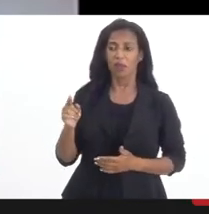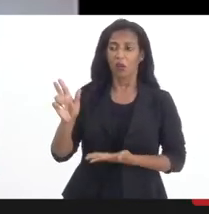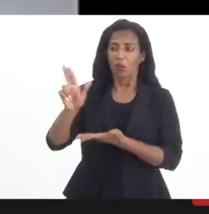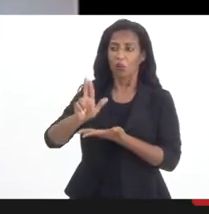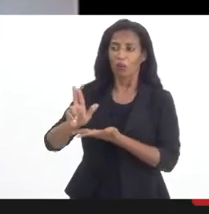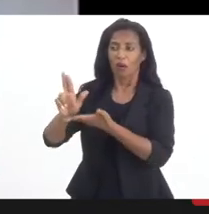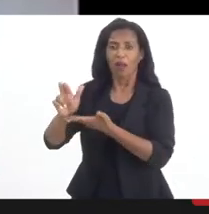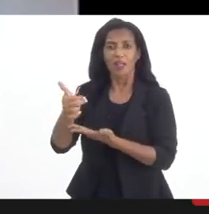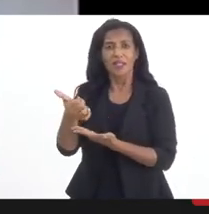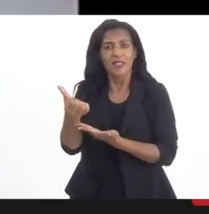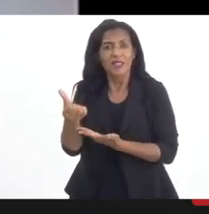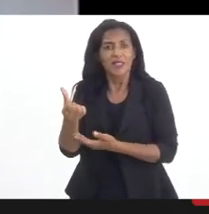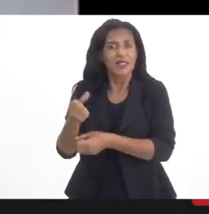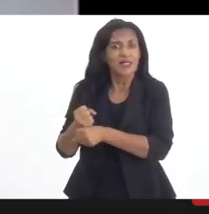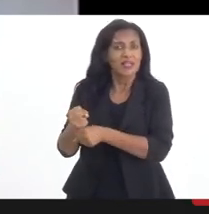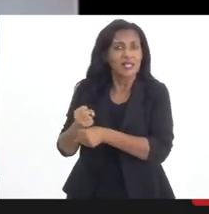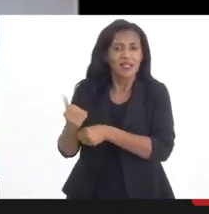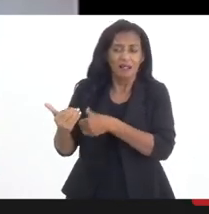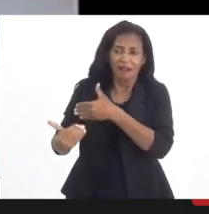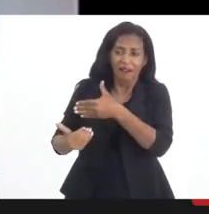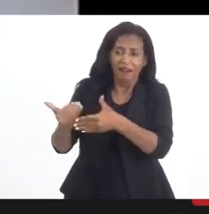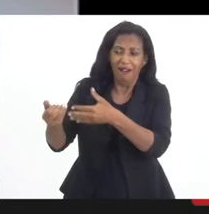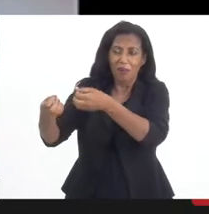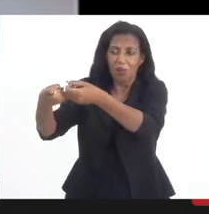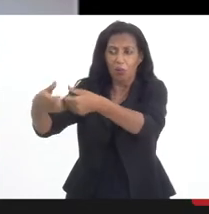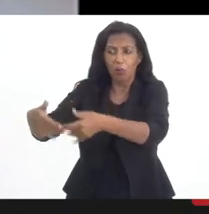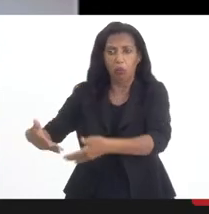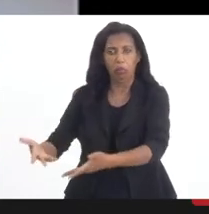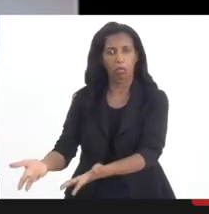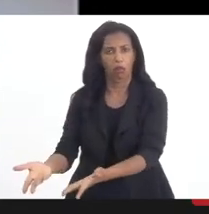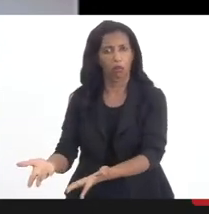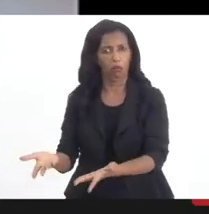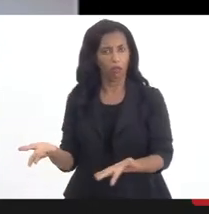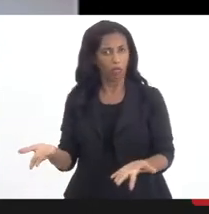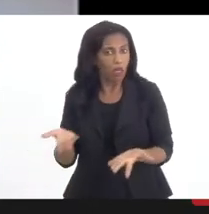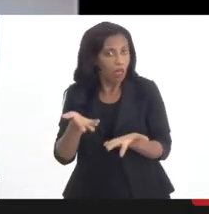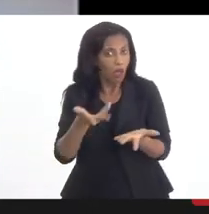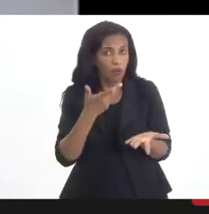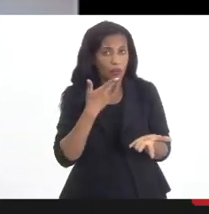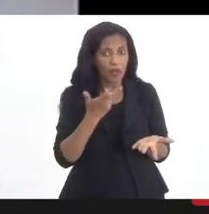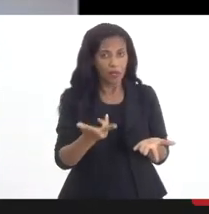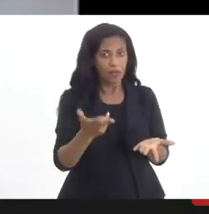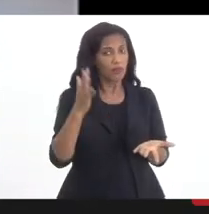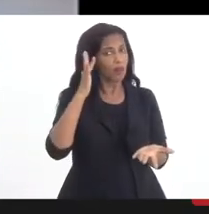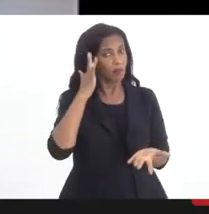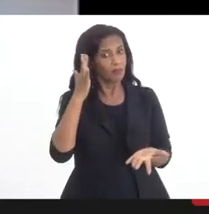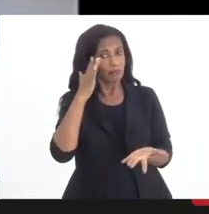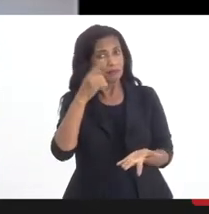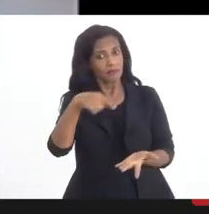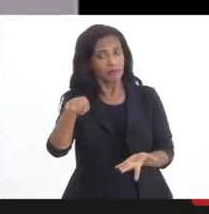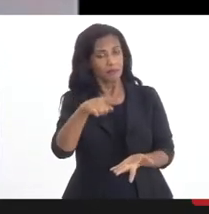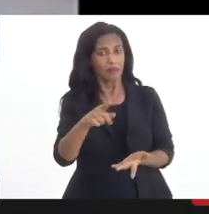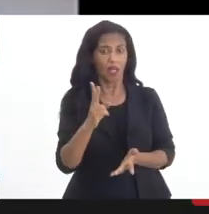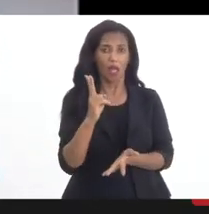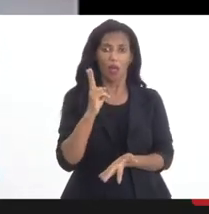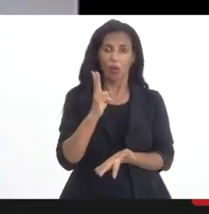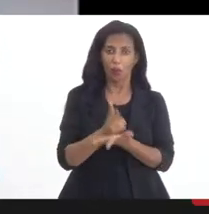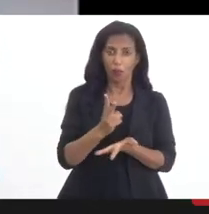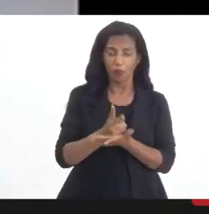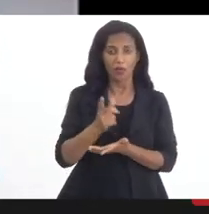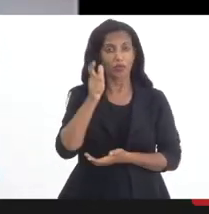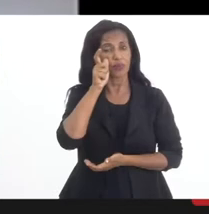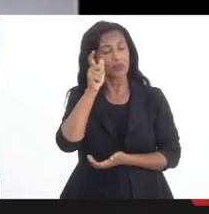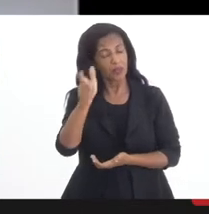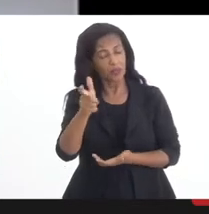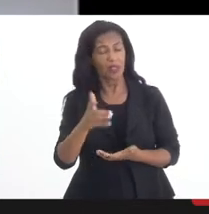há 16 anos caminhando para a inanição. É esse o ponto que eu gostaria de deixar para reflexão aqui. O mesmo interesse,